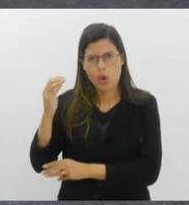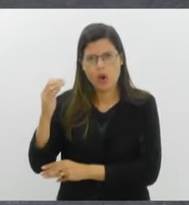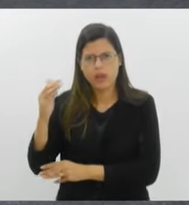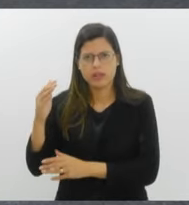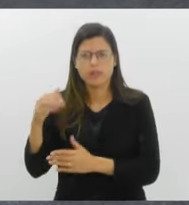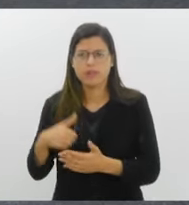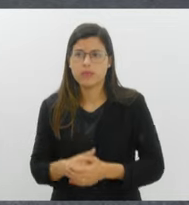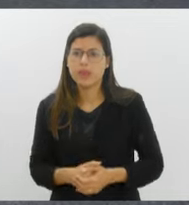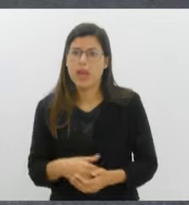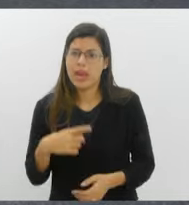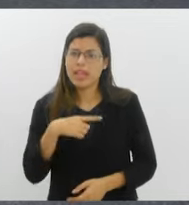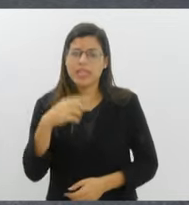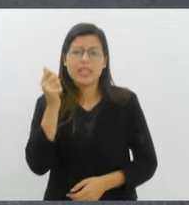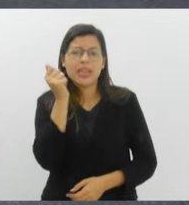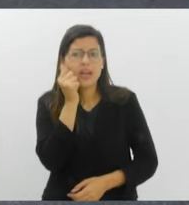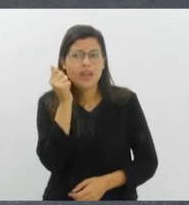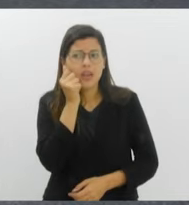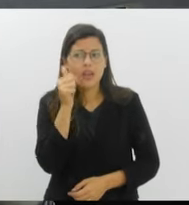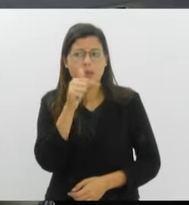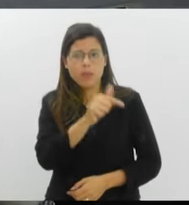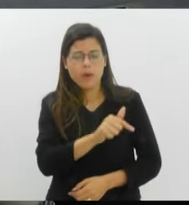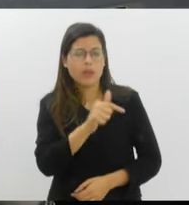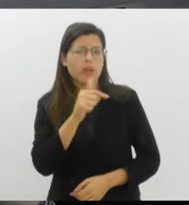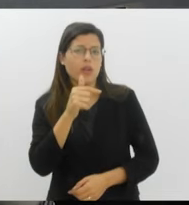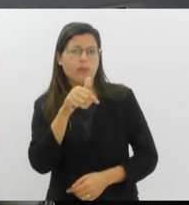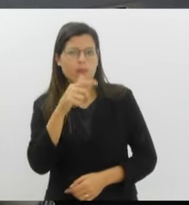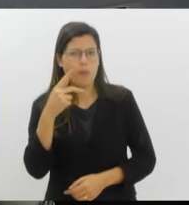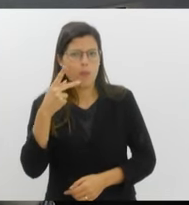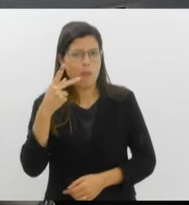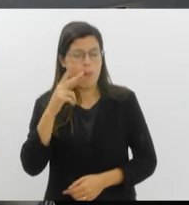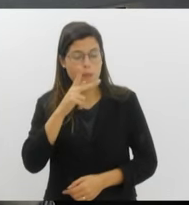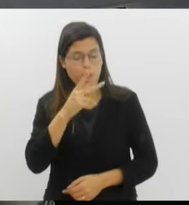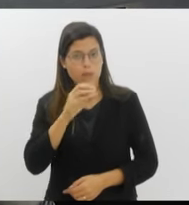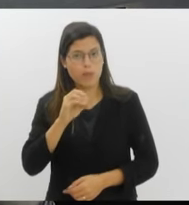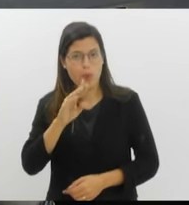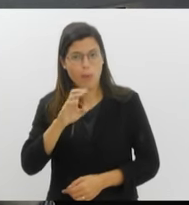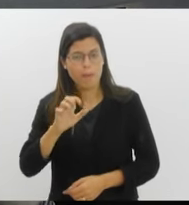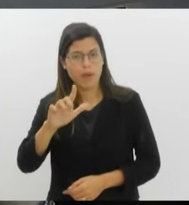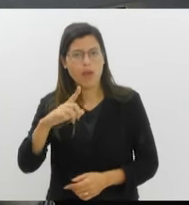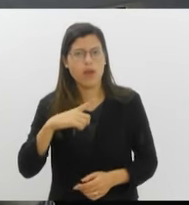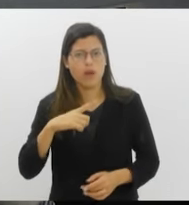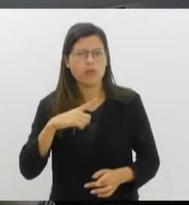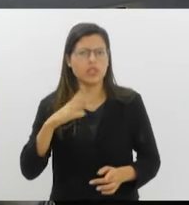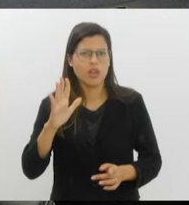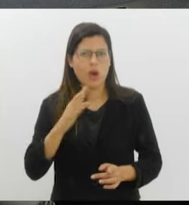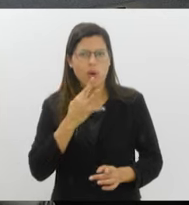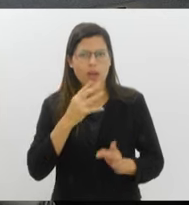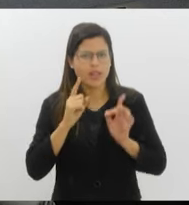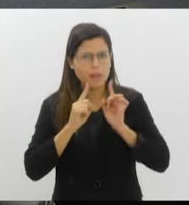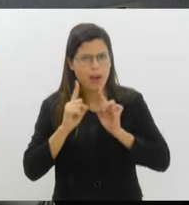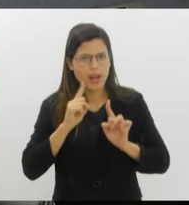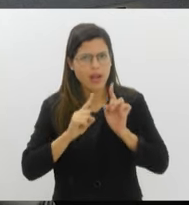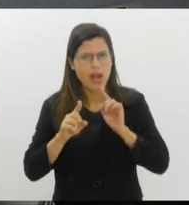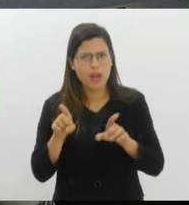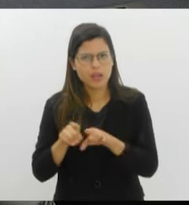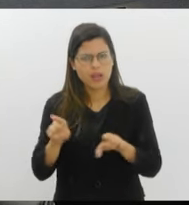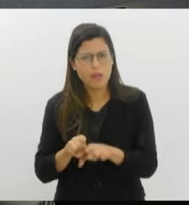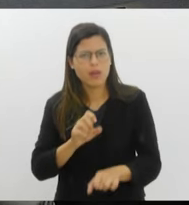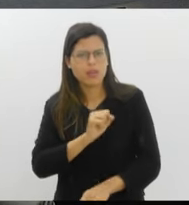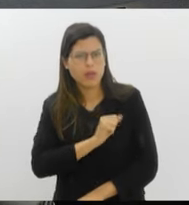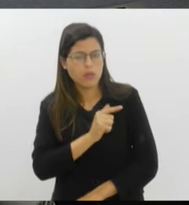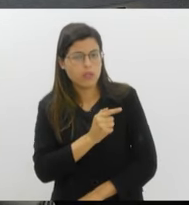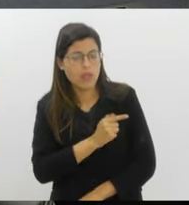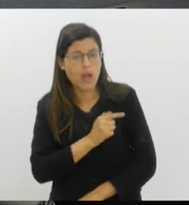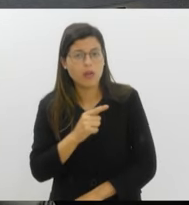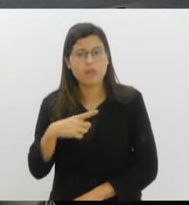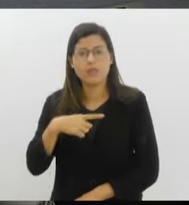pau, deputado Poubel, que foi vereador na cidade de Maricá, que tem o irmão Glauber Poubel, vereador da cidade de São Gonçalo. Ele tem a cara